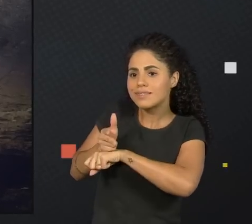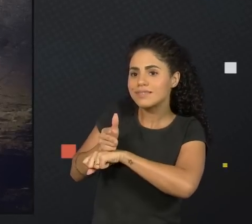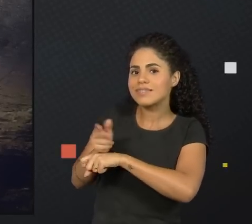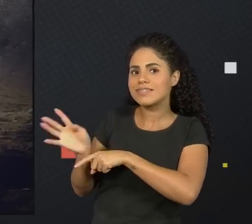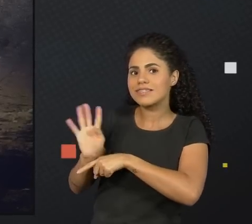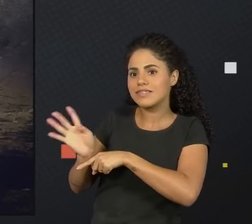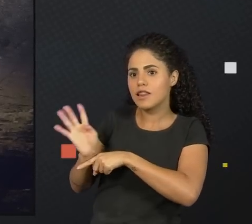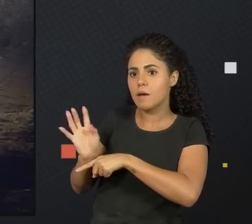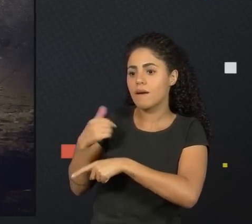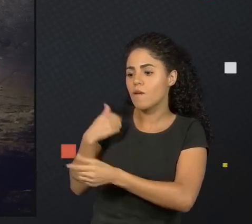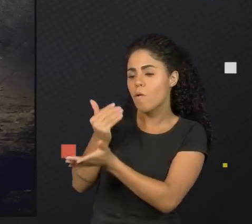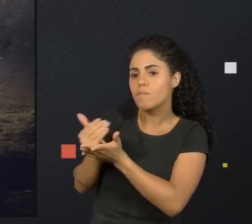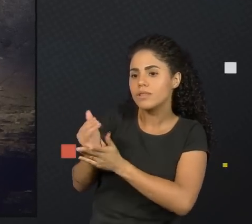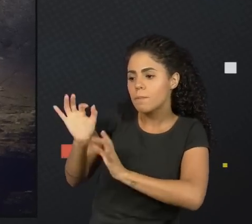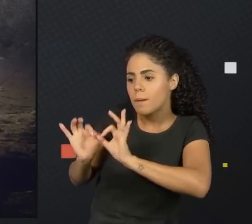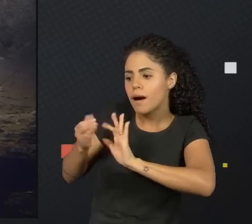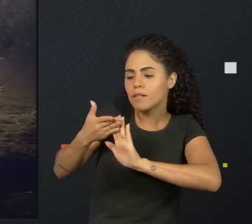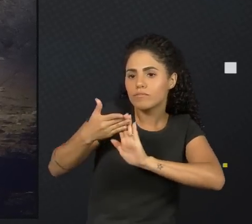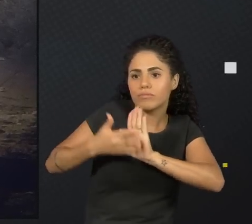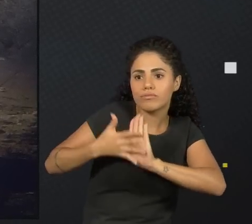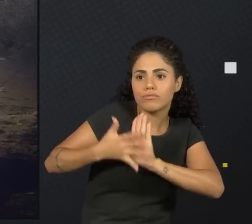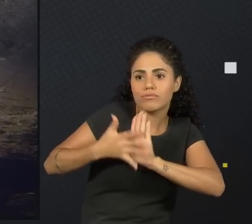comecei a roteirizar um projeto chamado